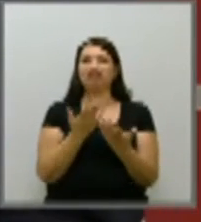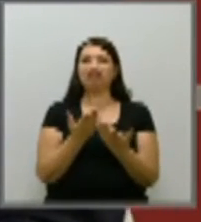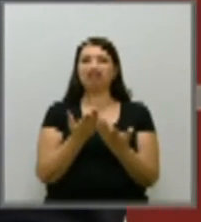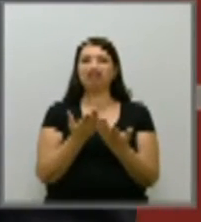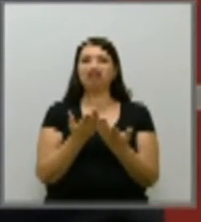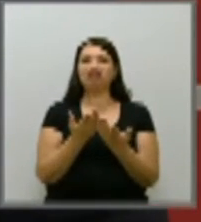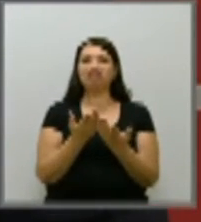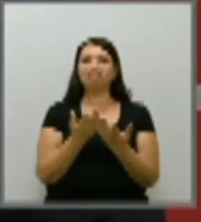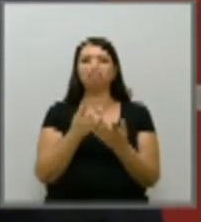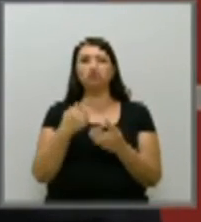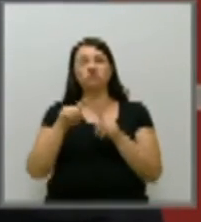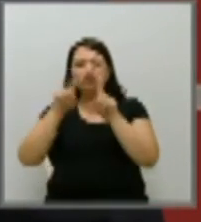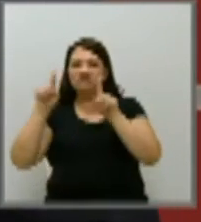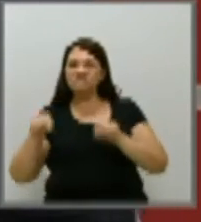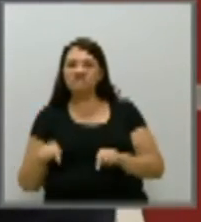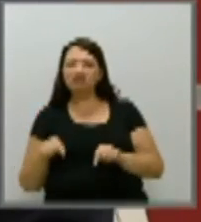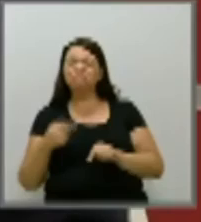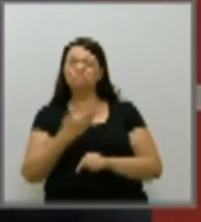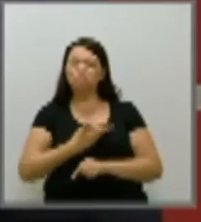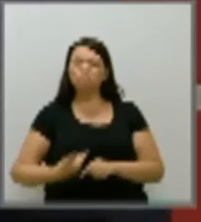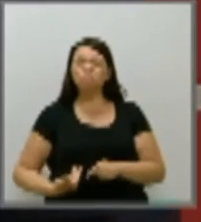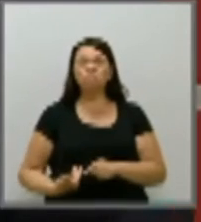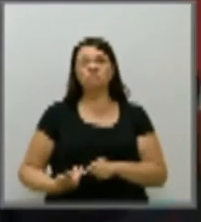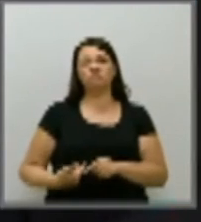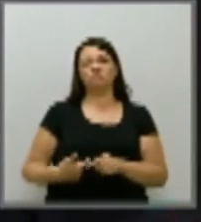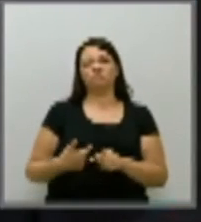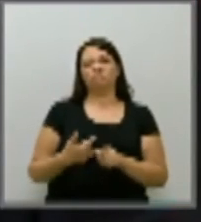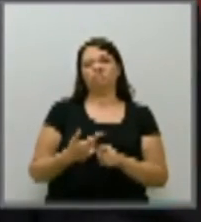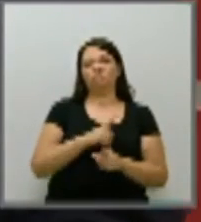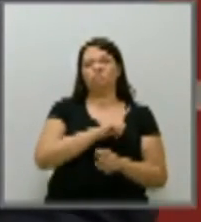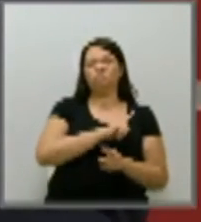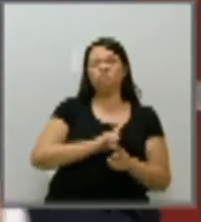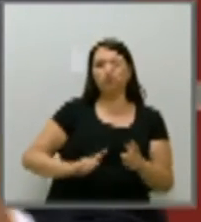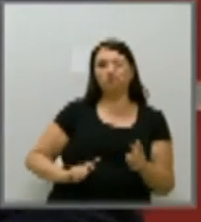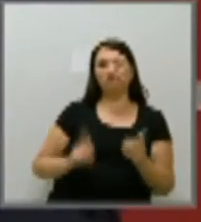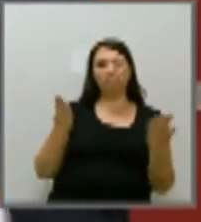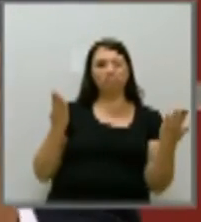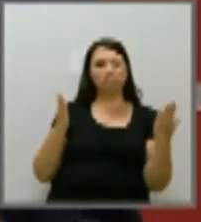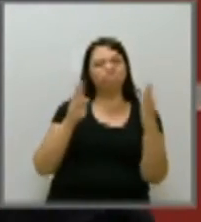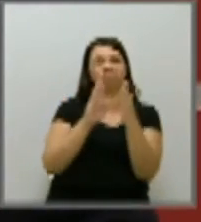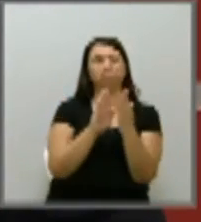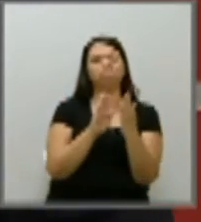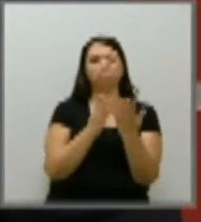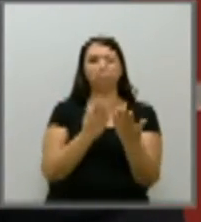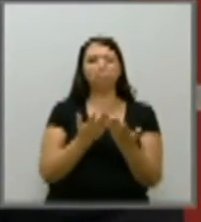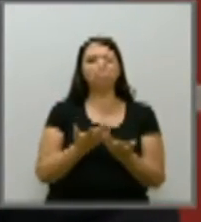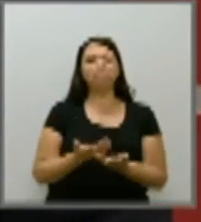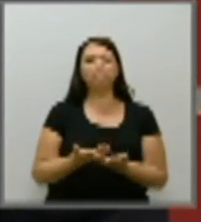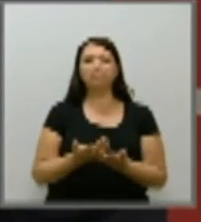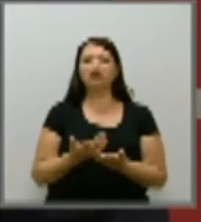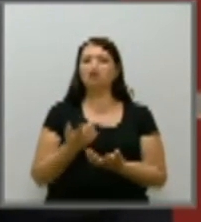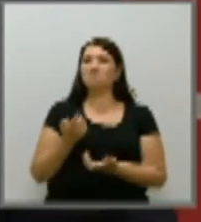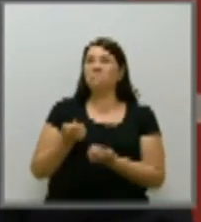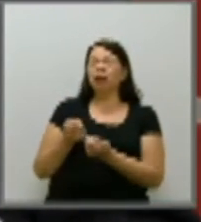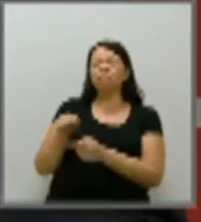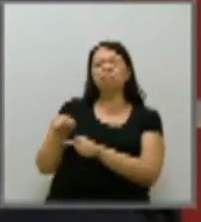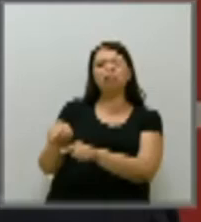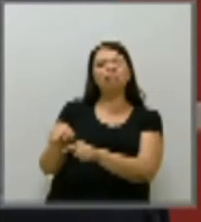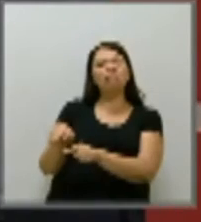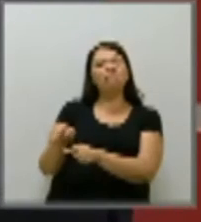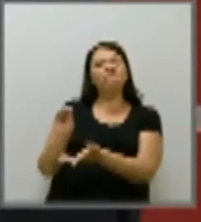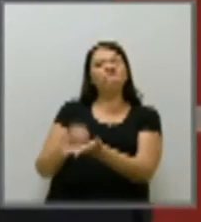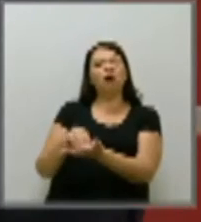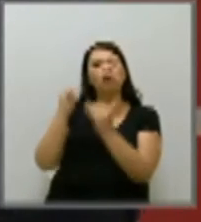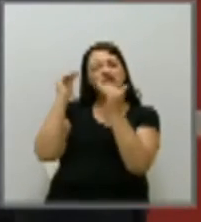né, os servidores municipais, os funcionários públicos, né, como pessoas, enfim, que, né, não merecem respeito, eu acho que